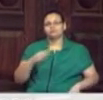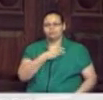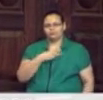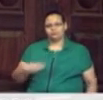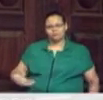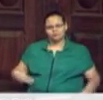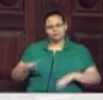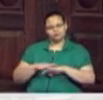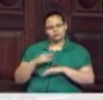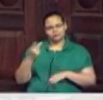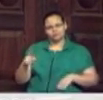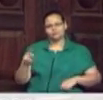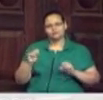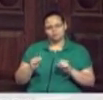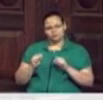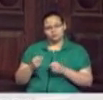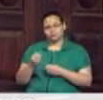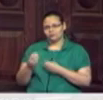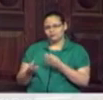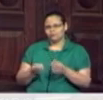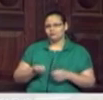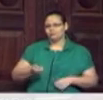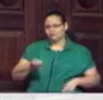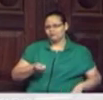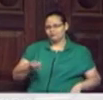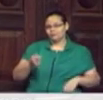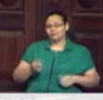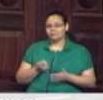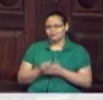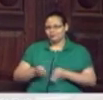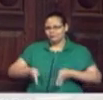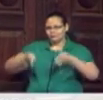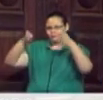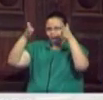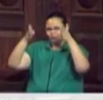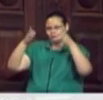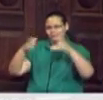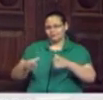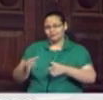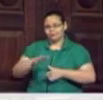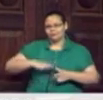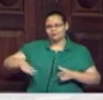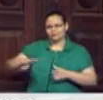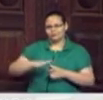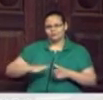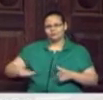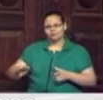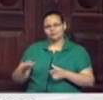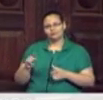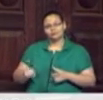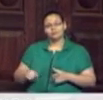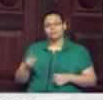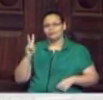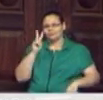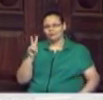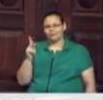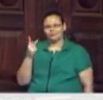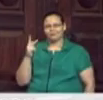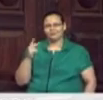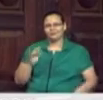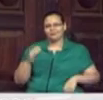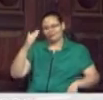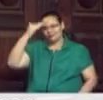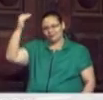seu possa ser beneficiado com a compra de um apartamento numa área considerada patrimônio histórico da